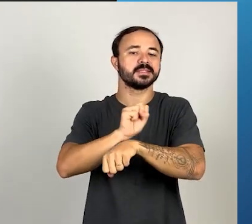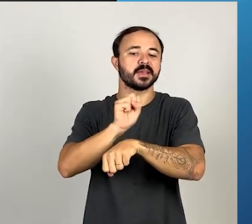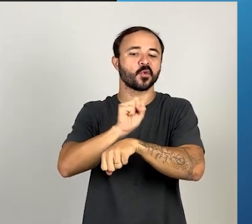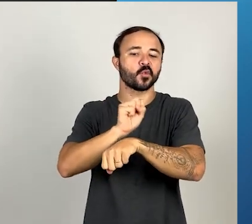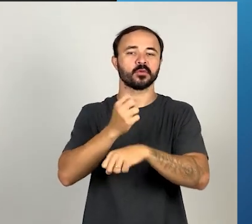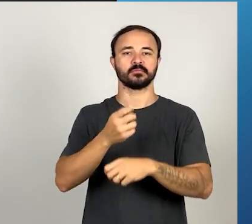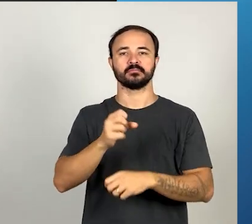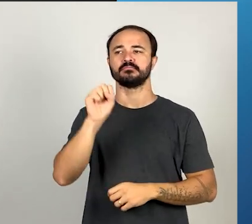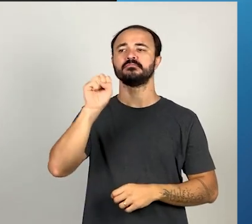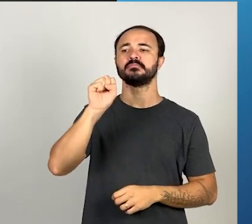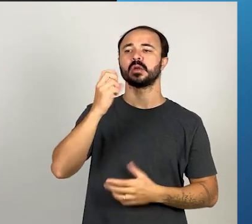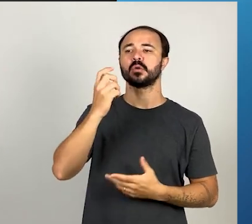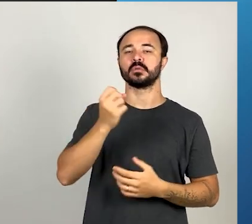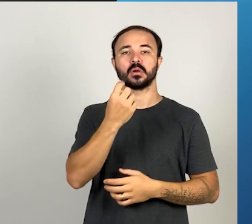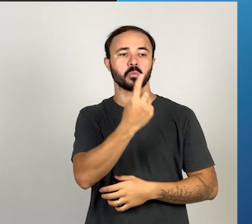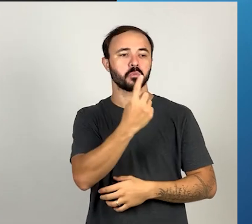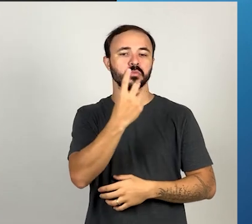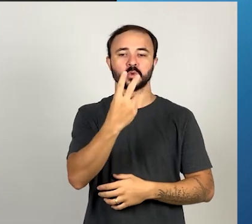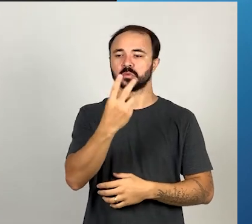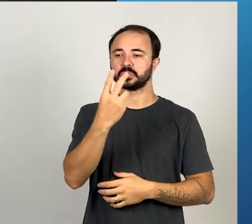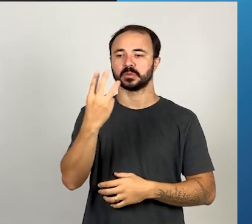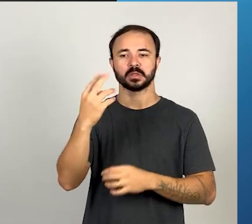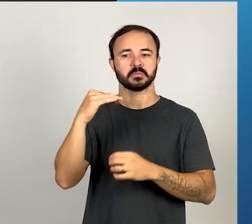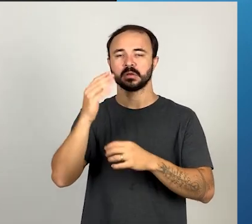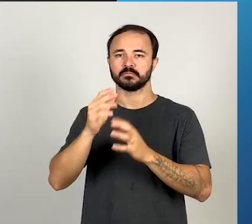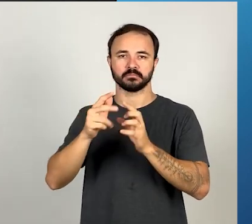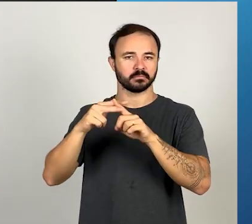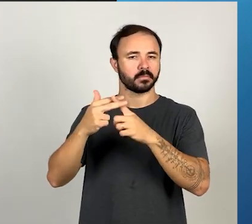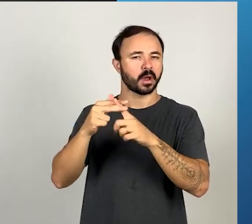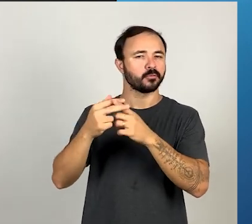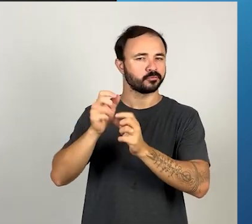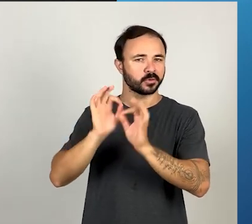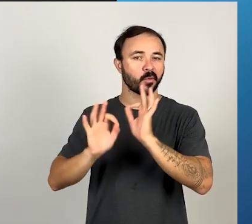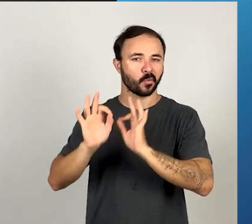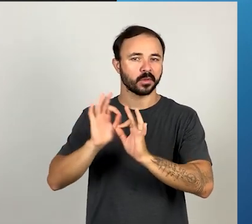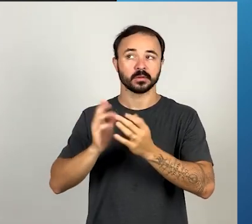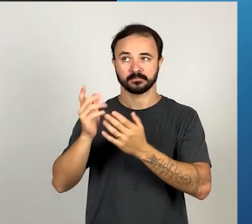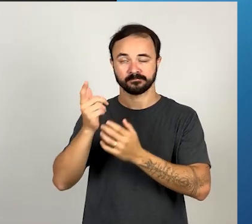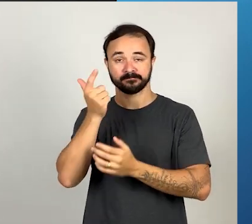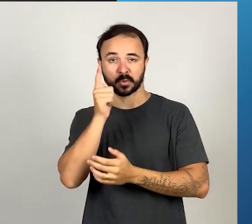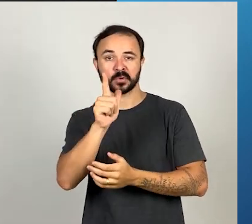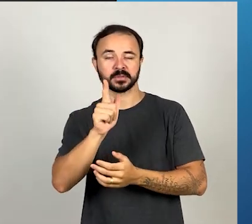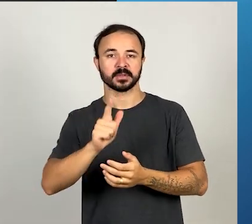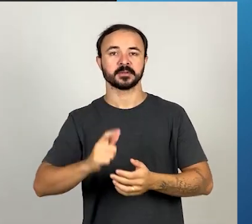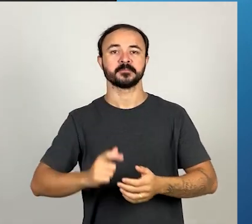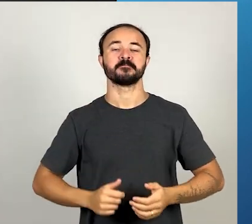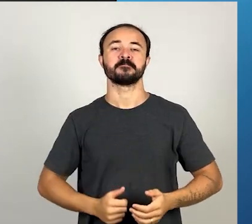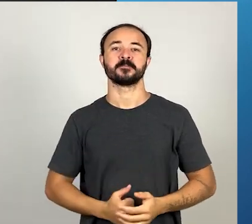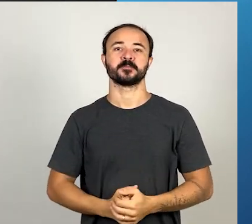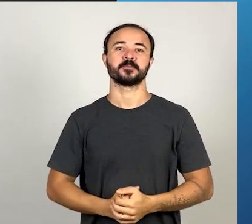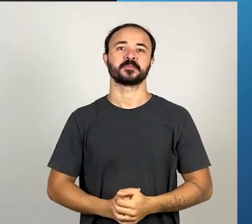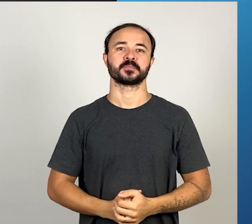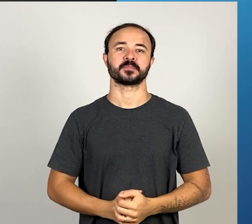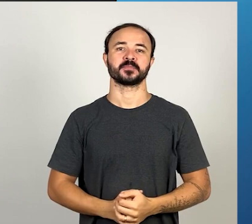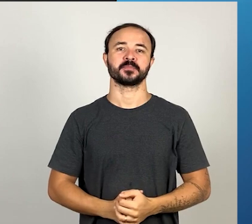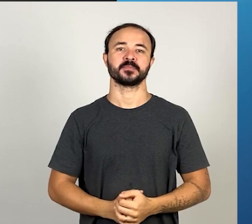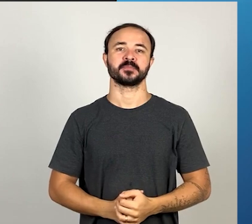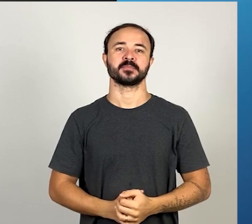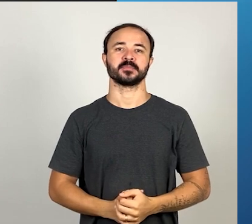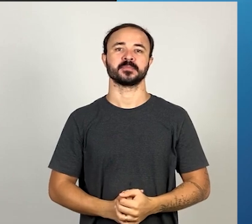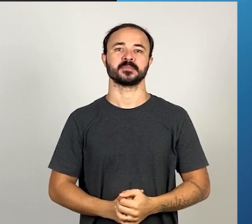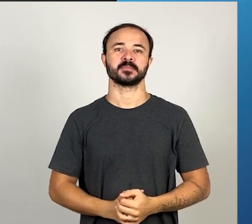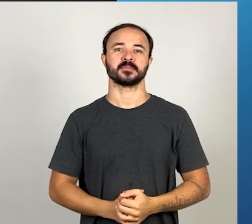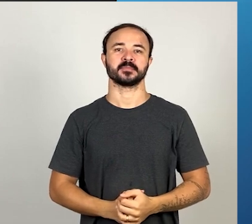milissegundos. À medida que vamos selecionar a porta Arduino na opção, precisamos então